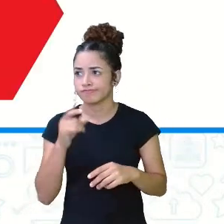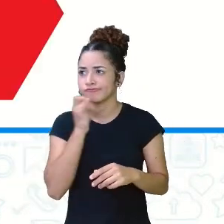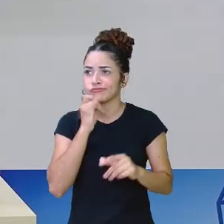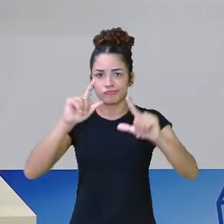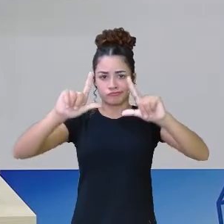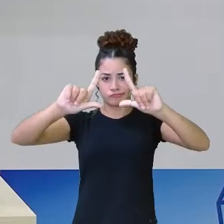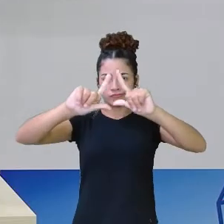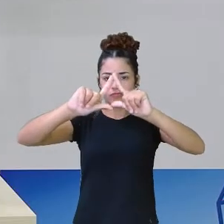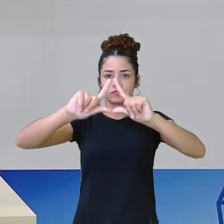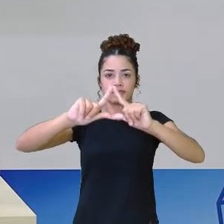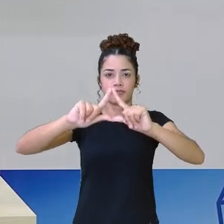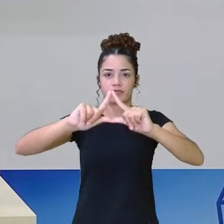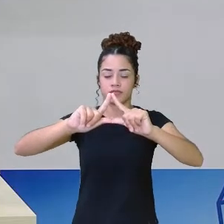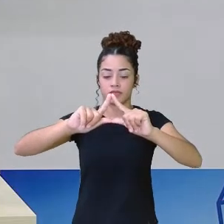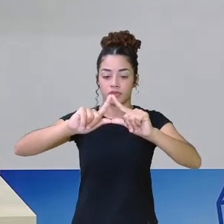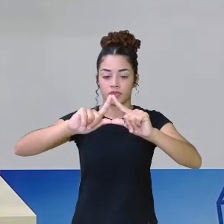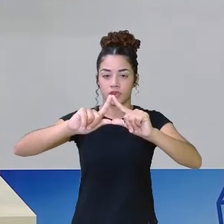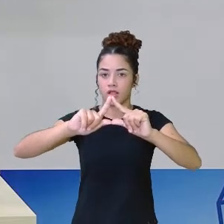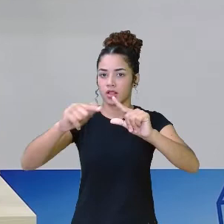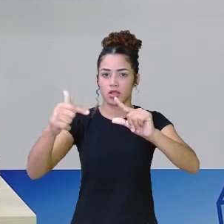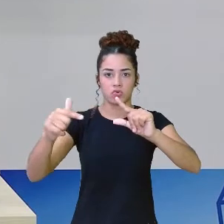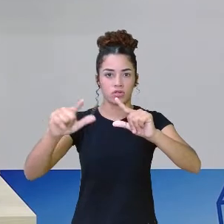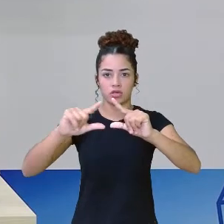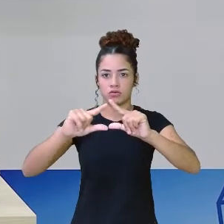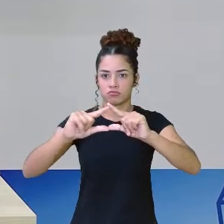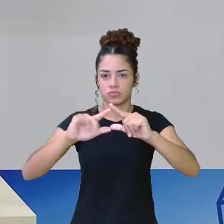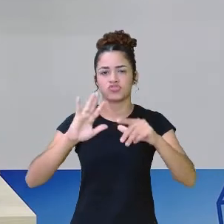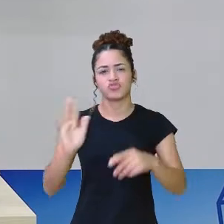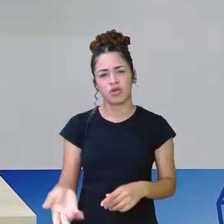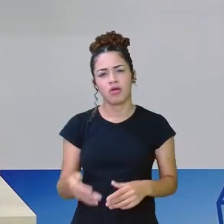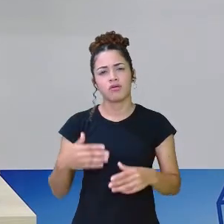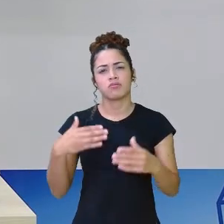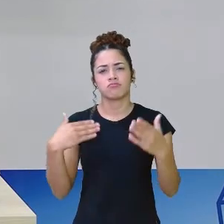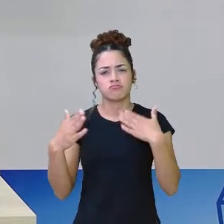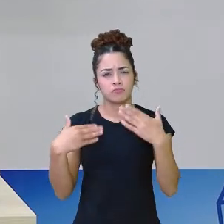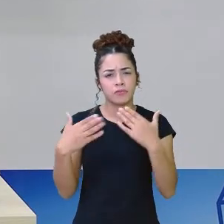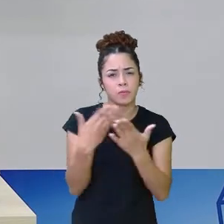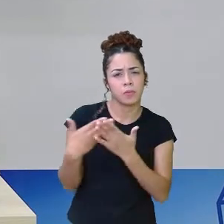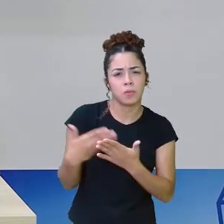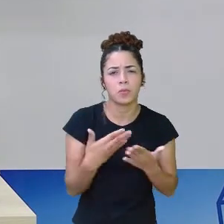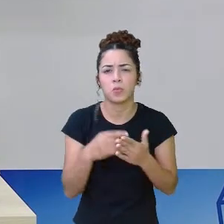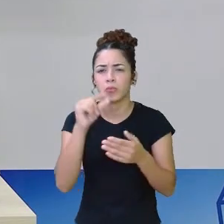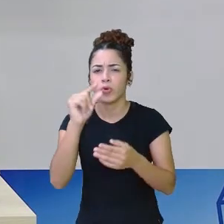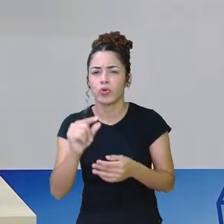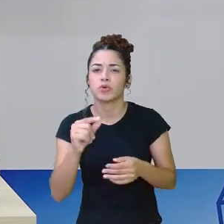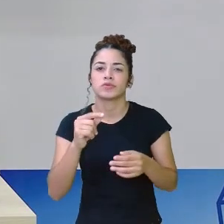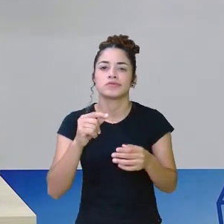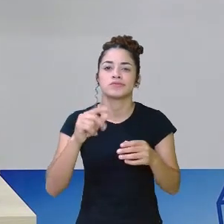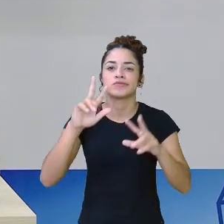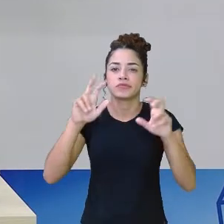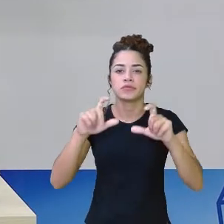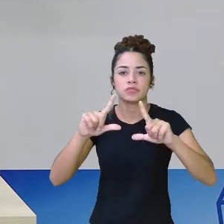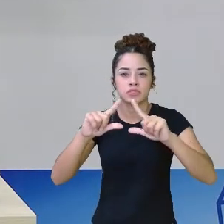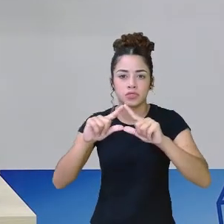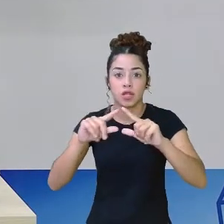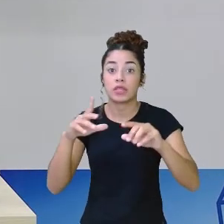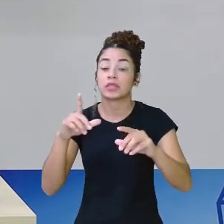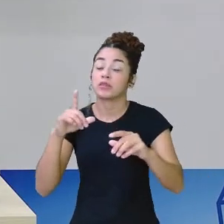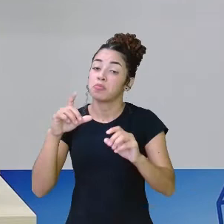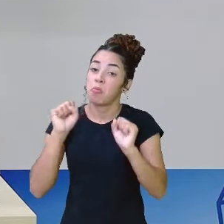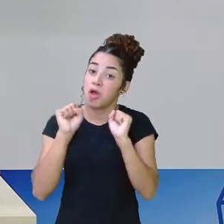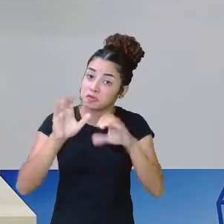triângulos, não. A gente já falou um pouco sobre triângulo. Eu estou dizendo que podem ter ângulos